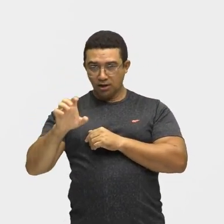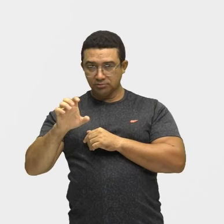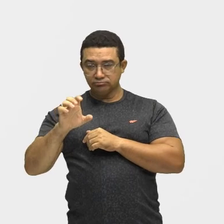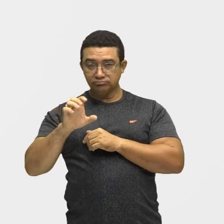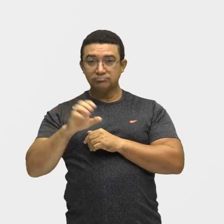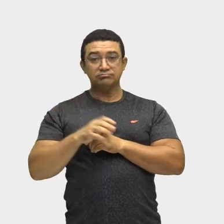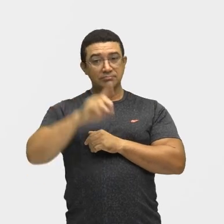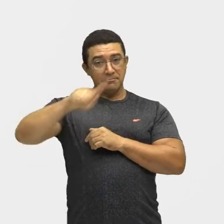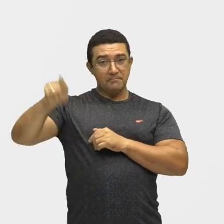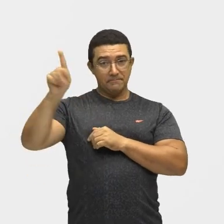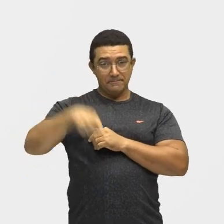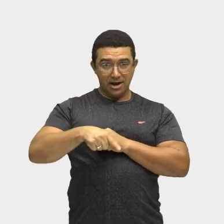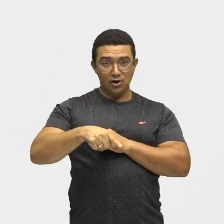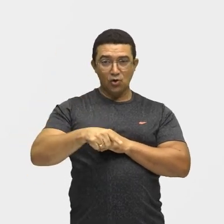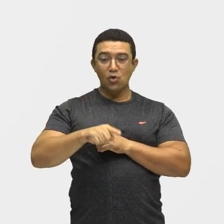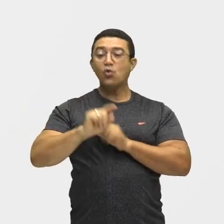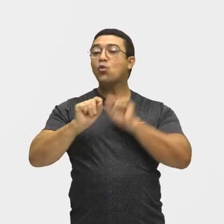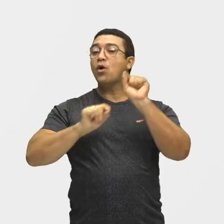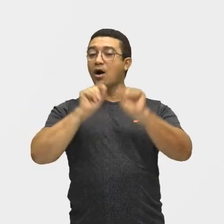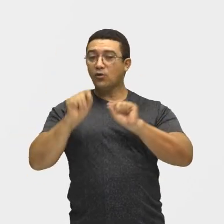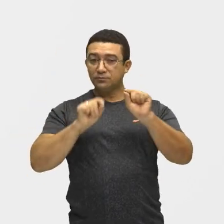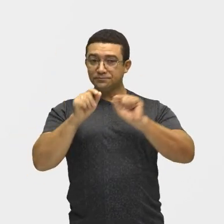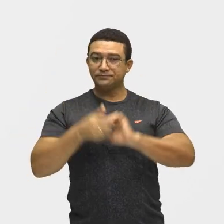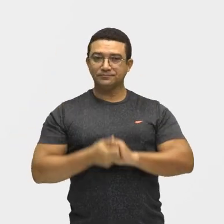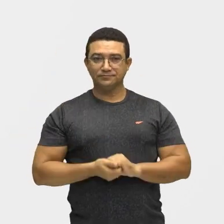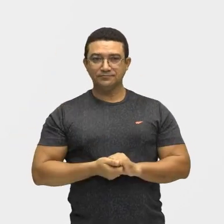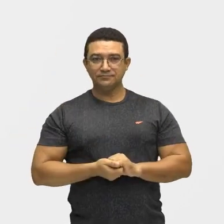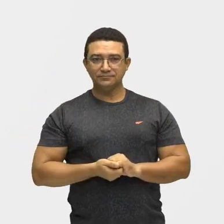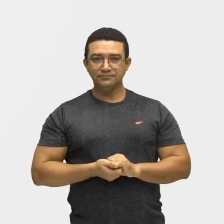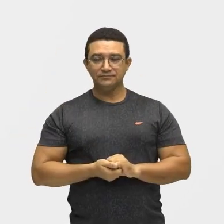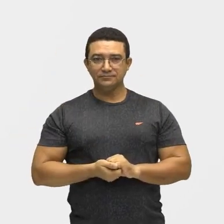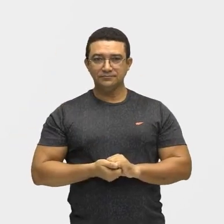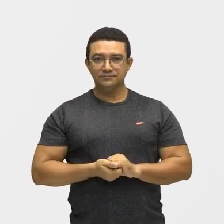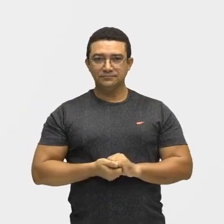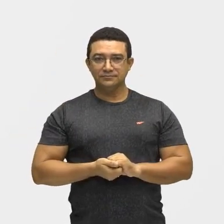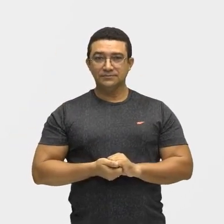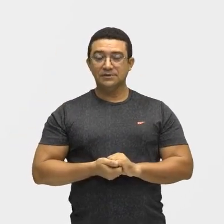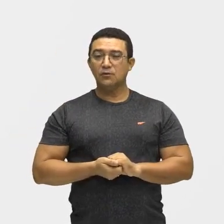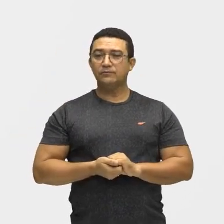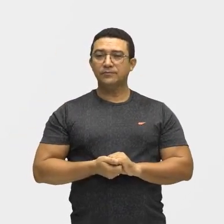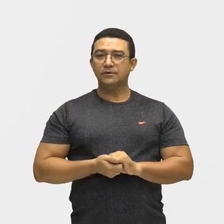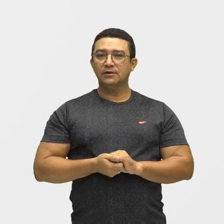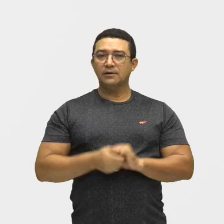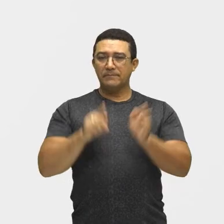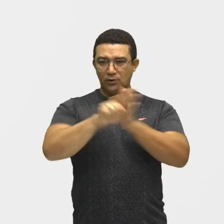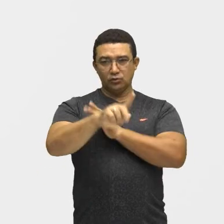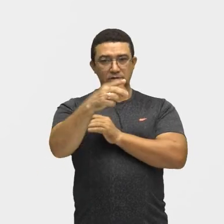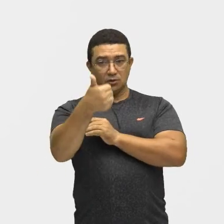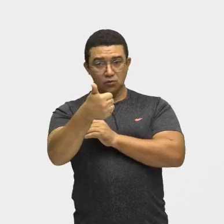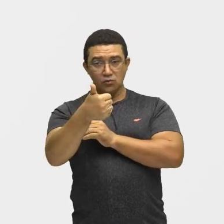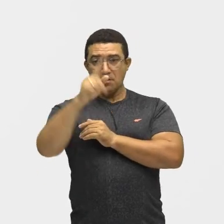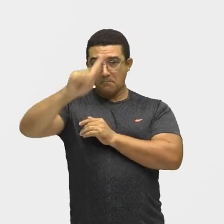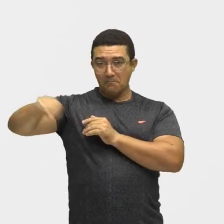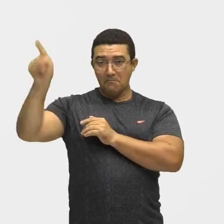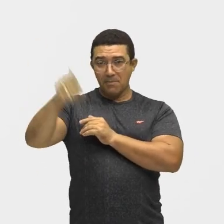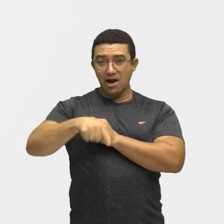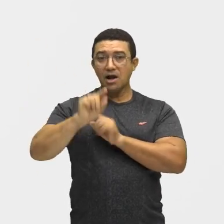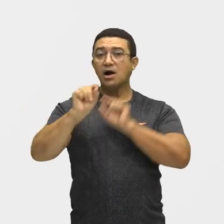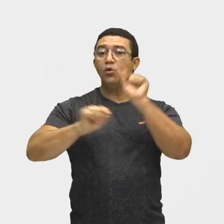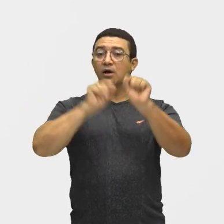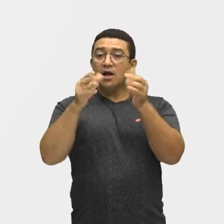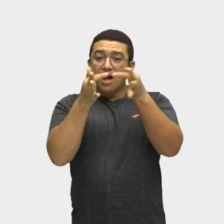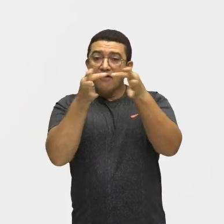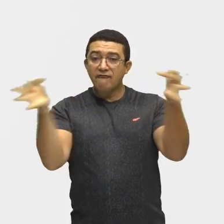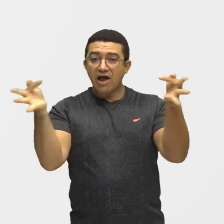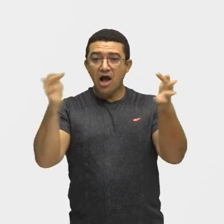aqui, marcou a alternativa correta. Então, que pede para assinalar as